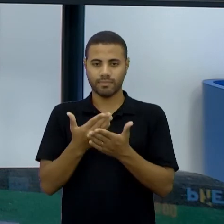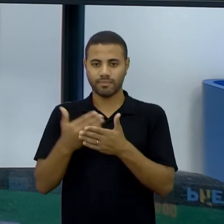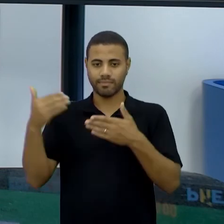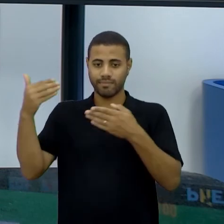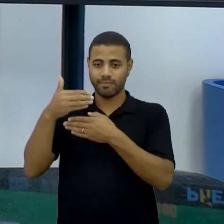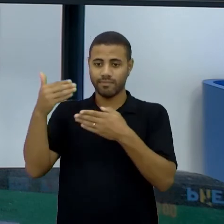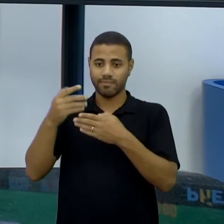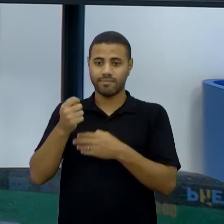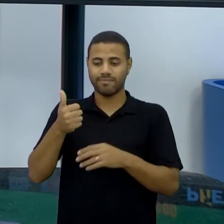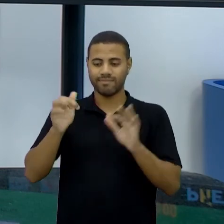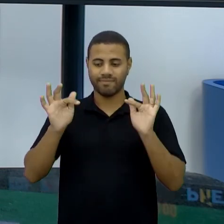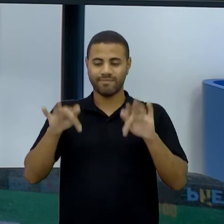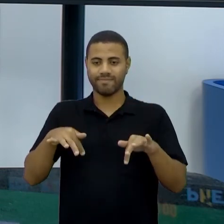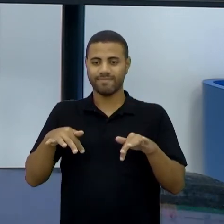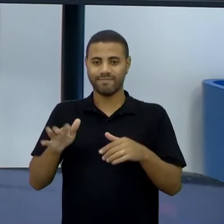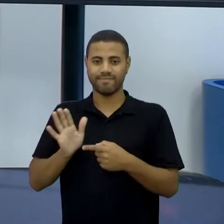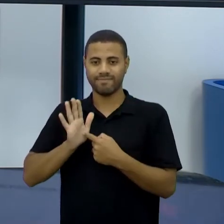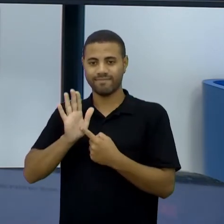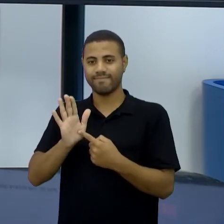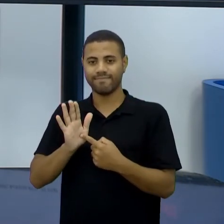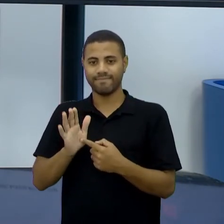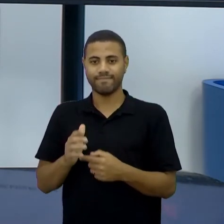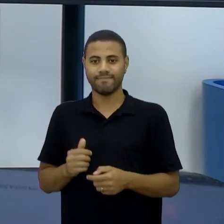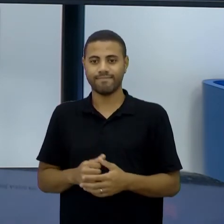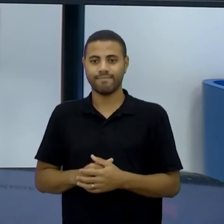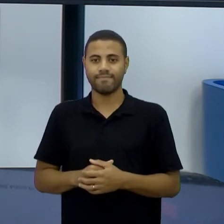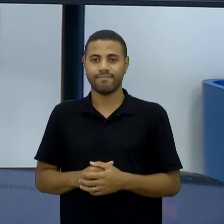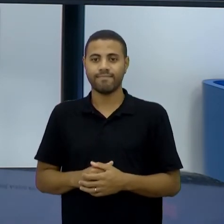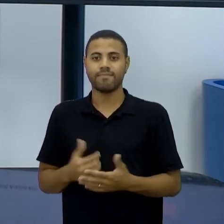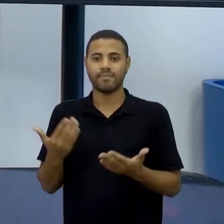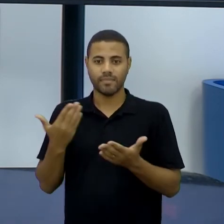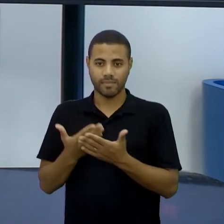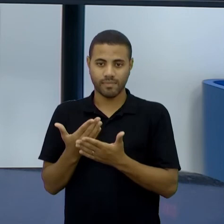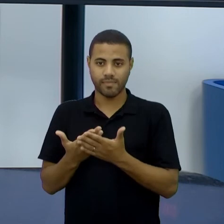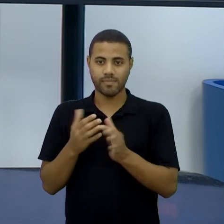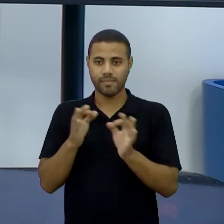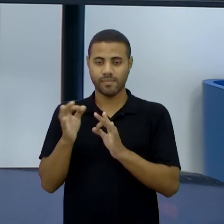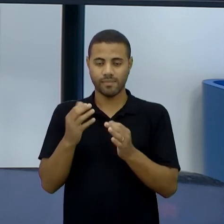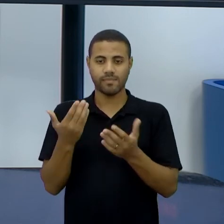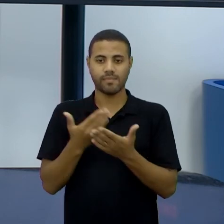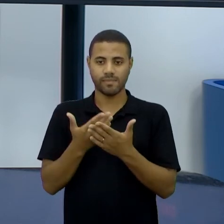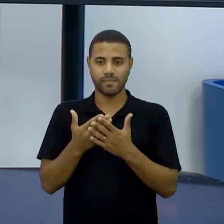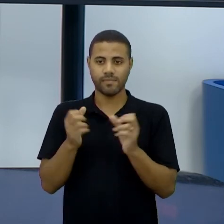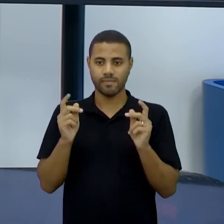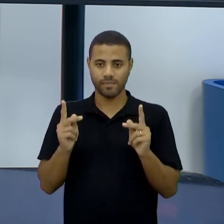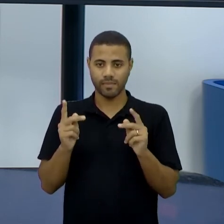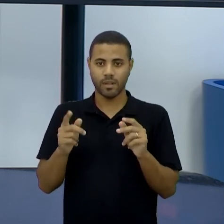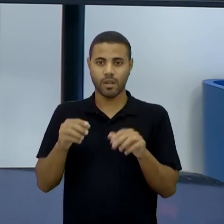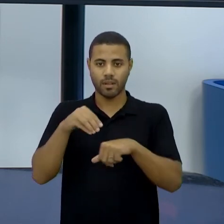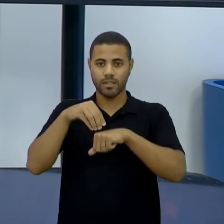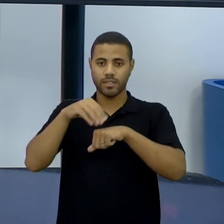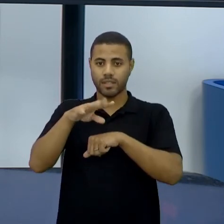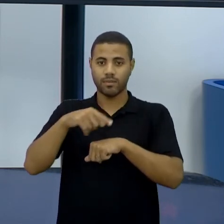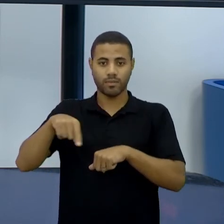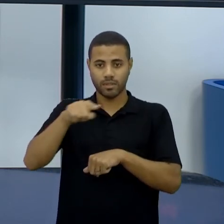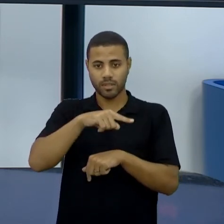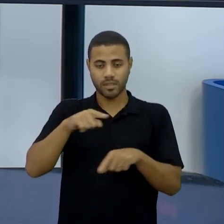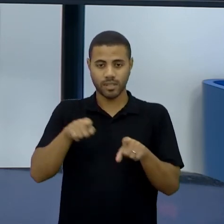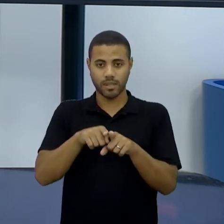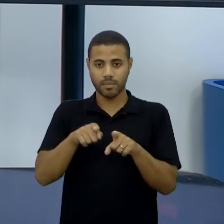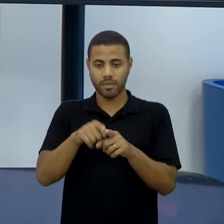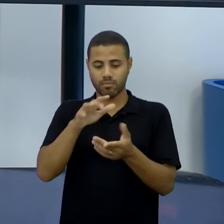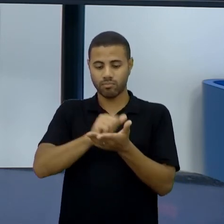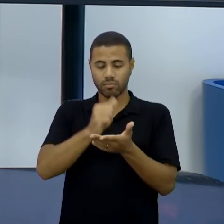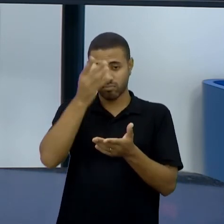aula já está acabando. Então, este é o estudo que a gente tinha que ter feito, né? E aí fica a minha recomendação para vocês,